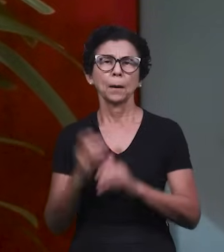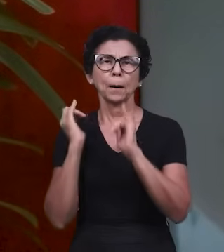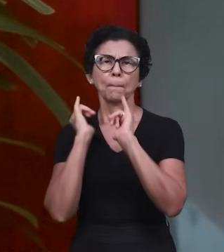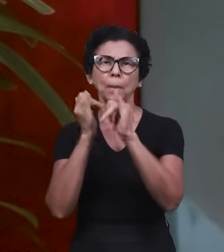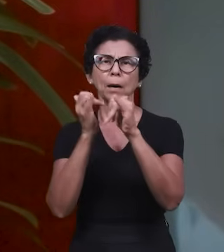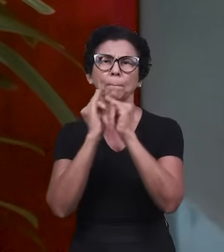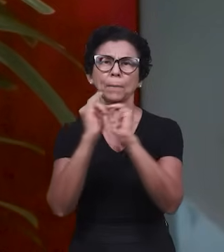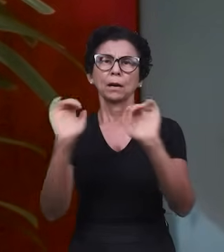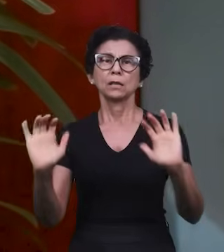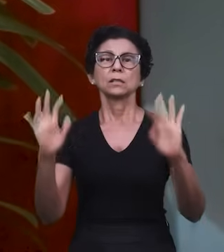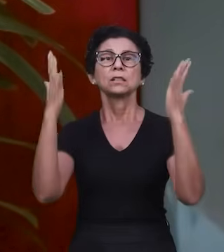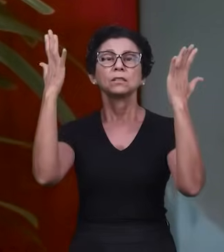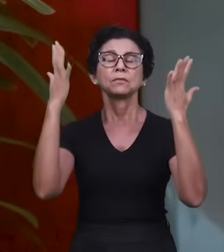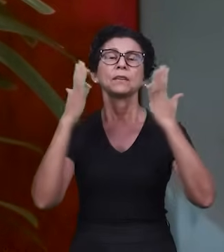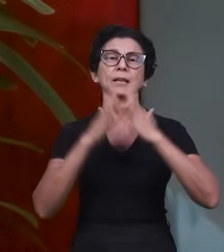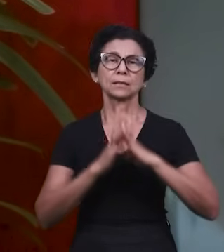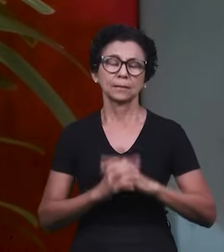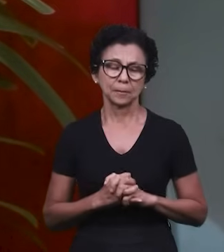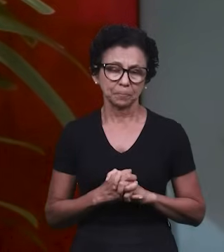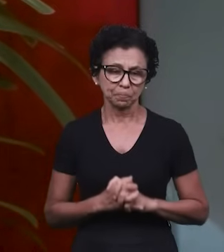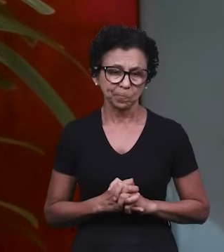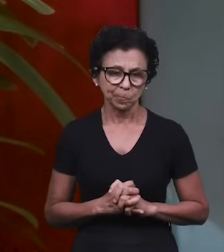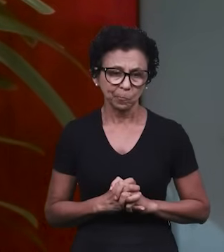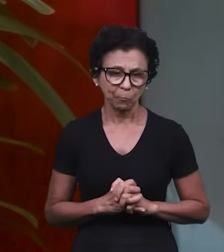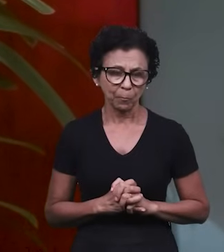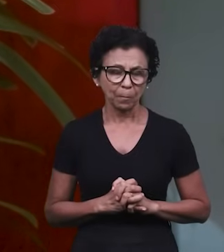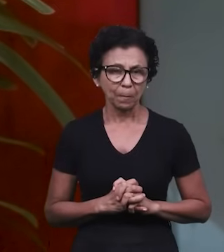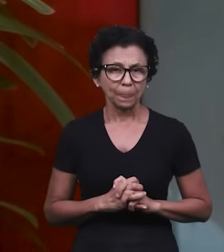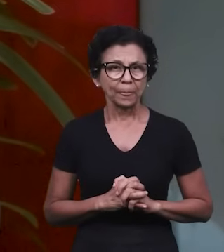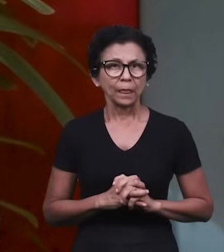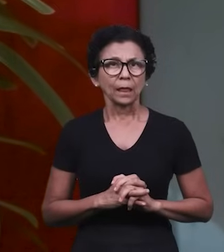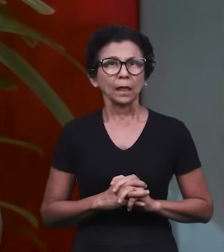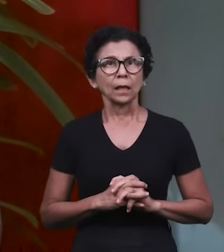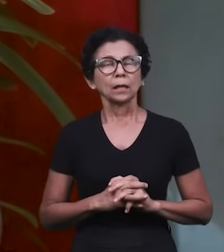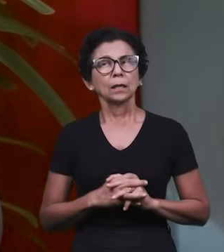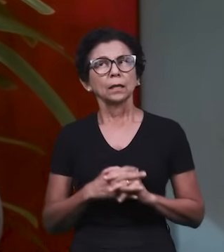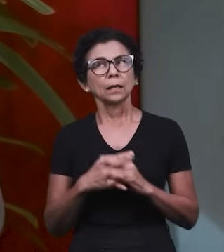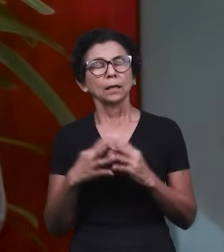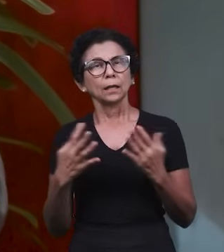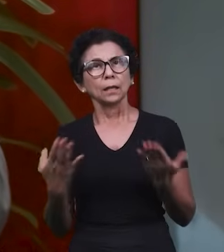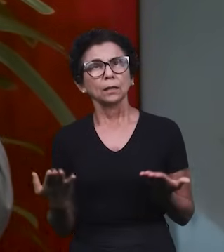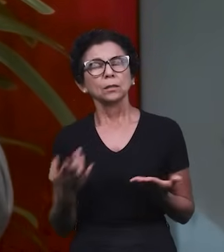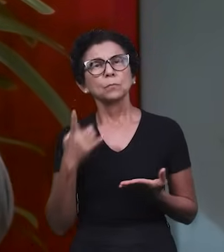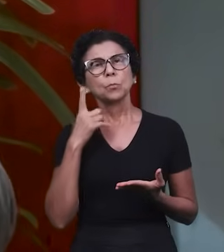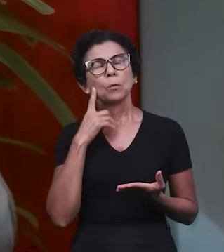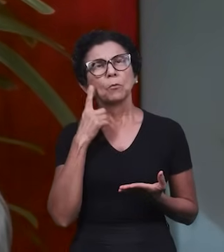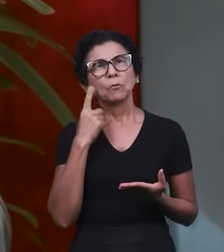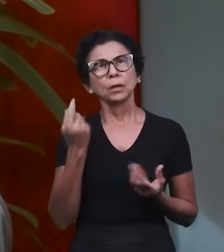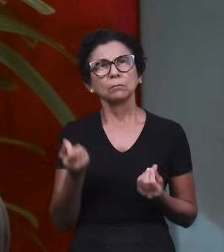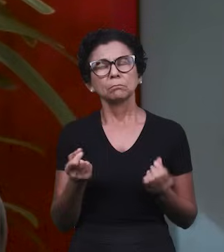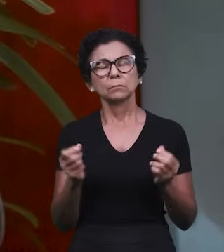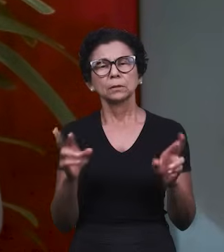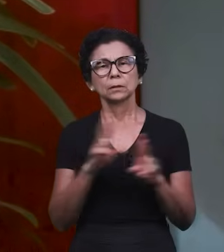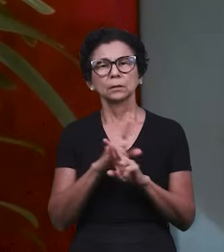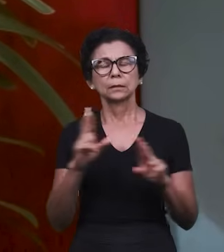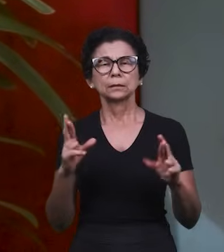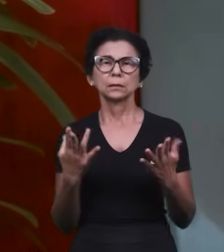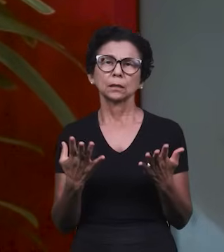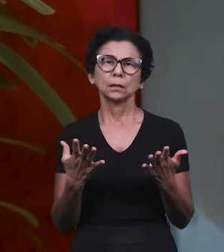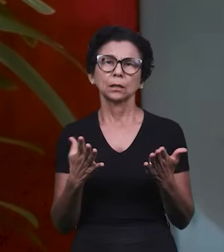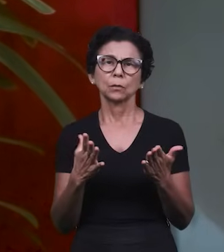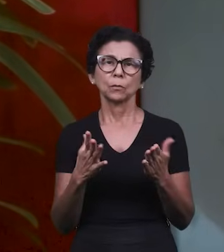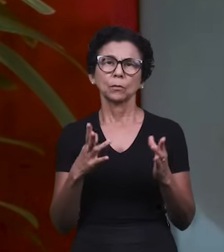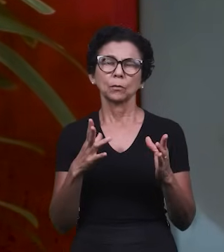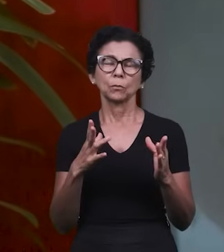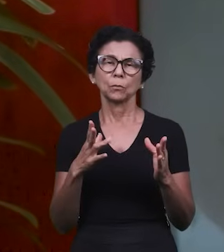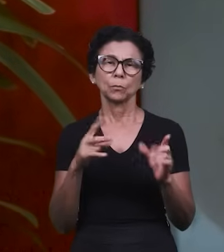muitos aspectos que podem ser levados em consideração, inclusive do ponto de vista bíblico, da realidade bíblica. Mas